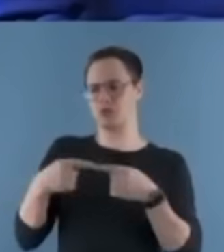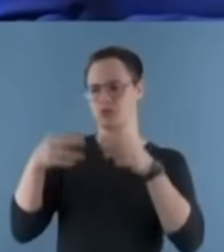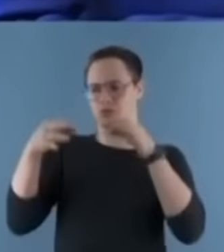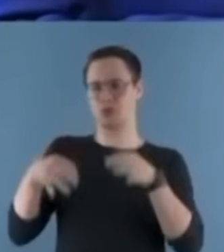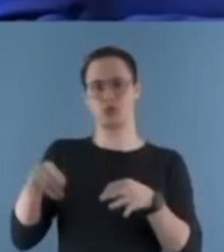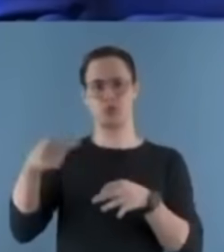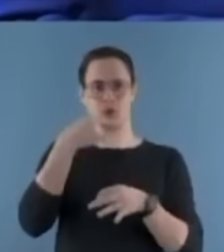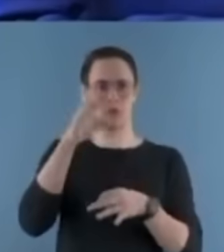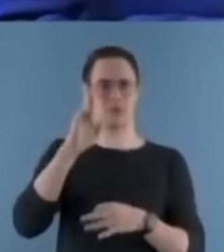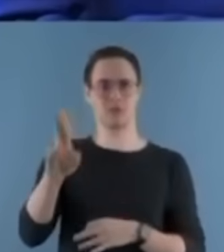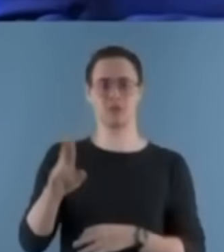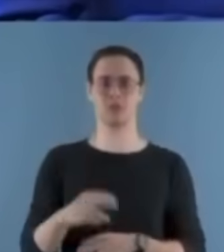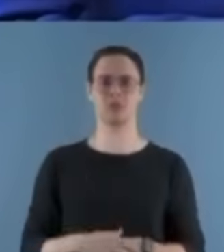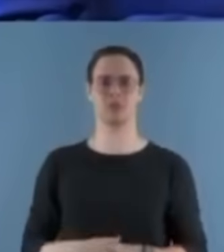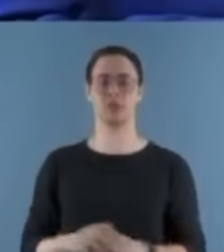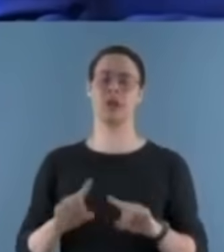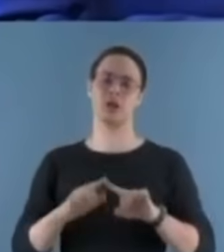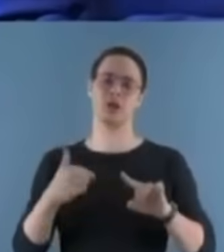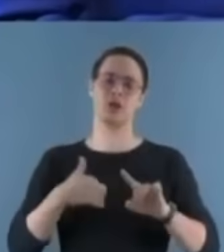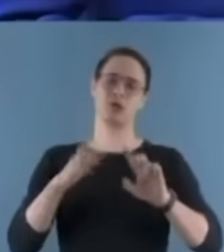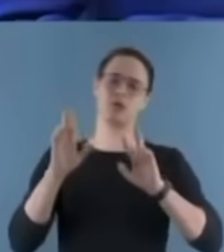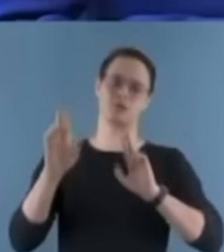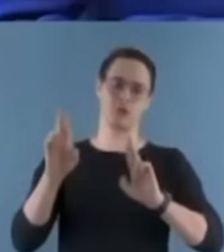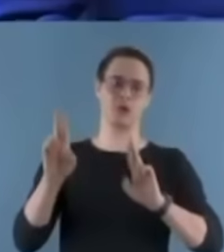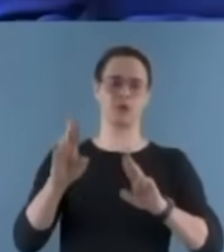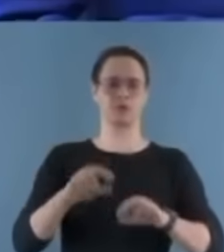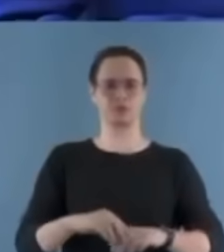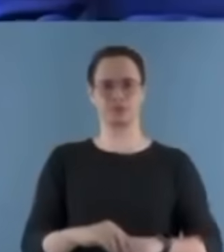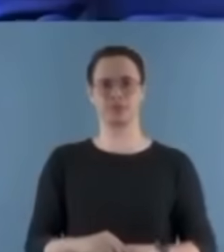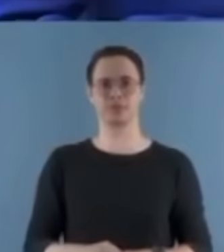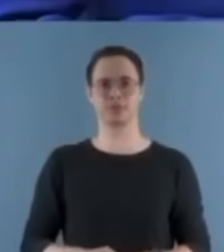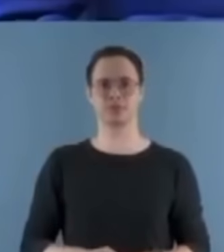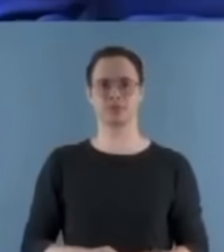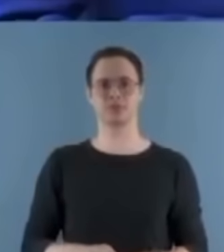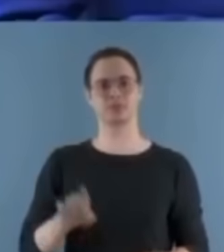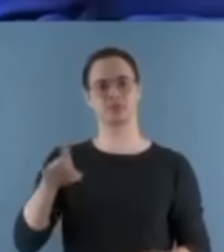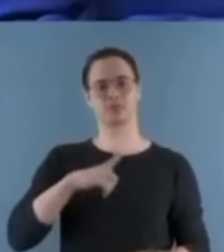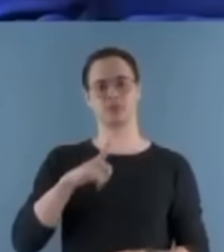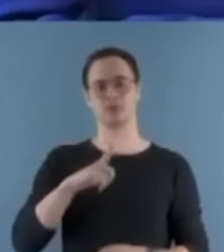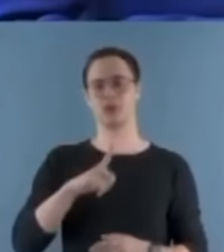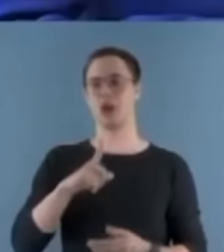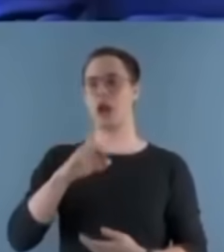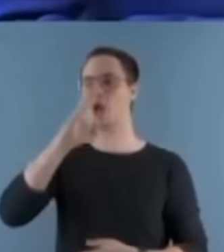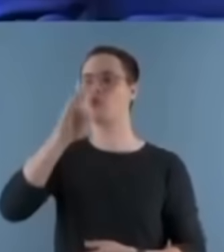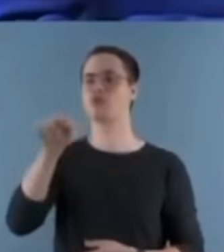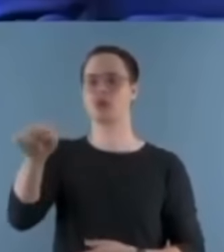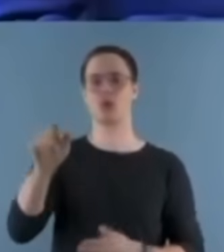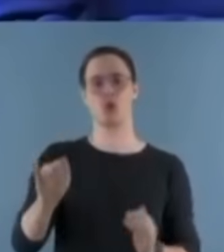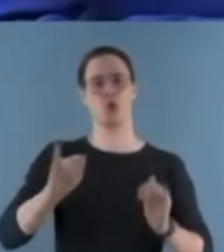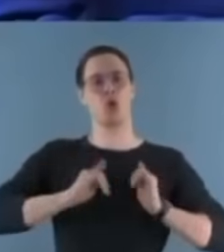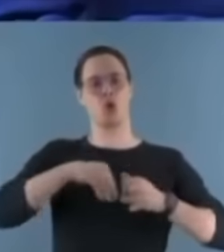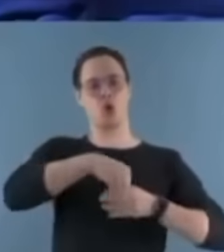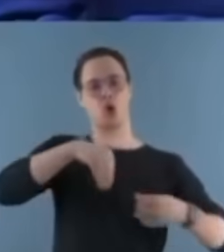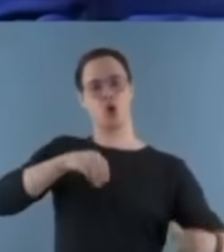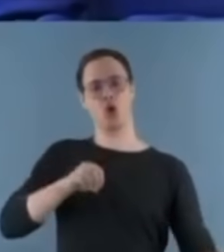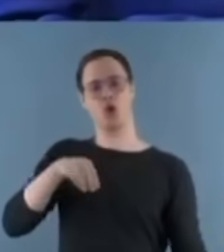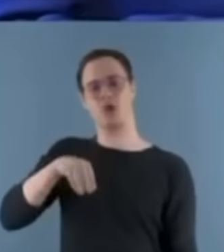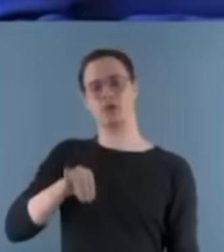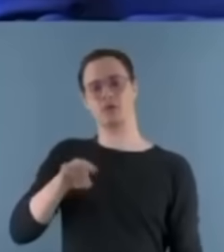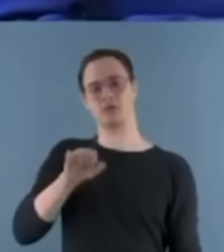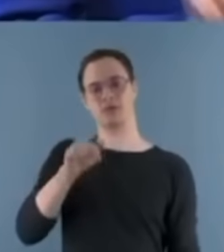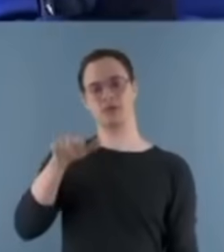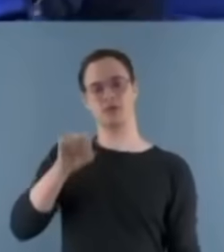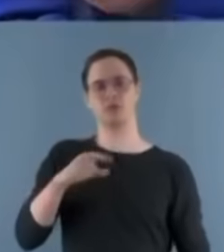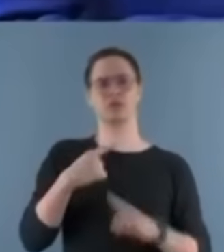senhor. Agora, eu espero que, no mínimo, o senhor seja indiciado por omissão e por crime. Porque, de